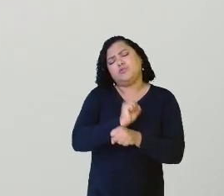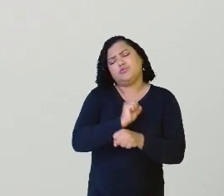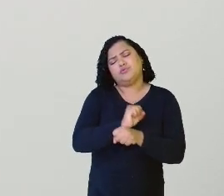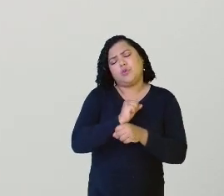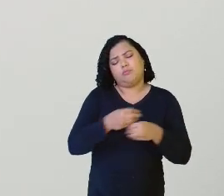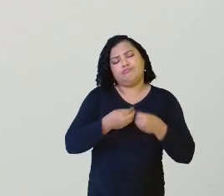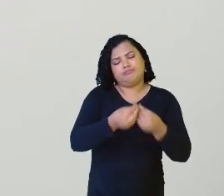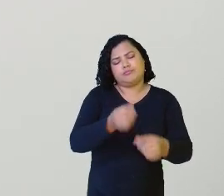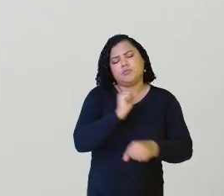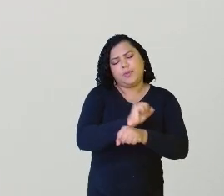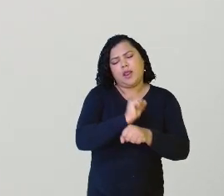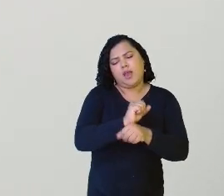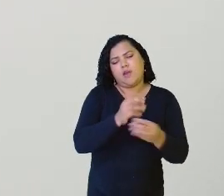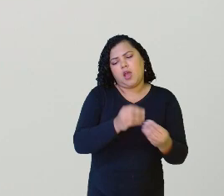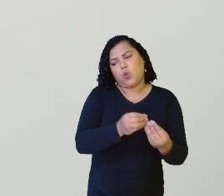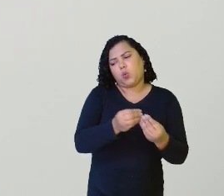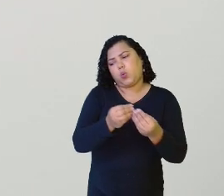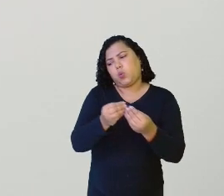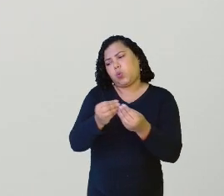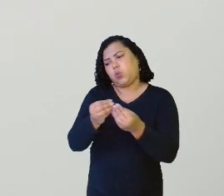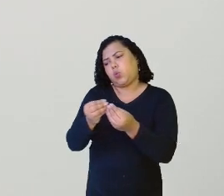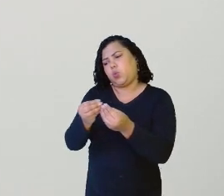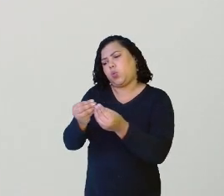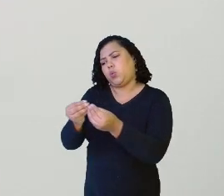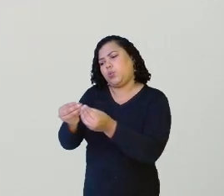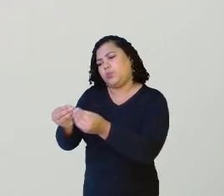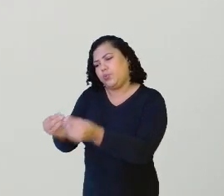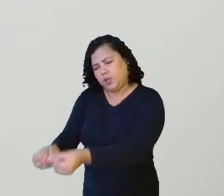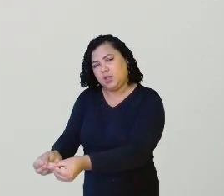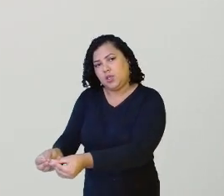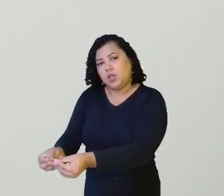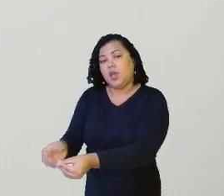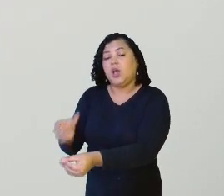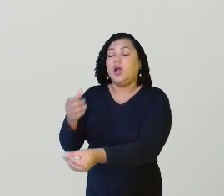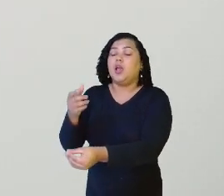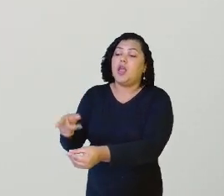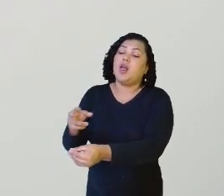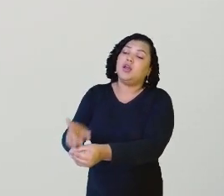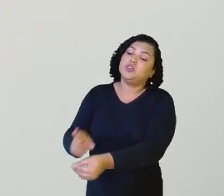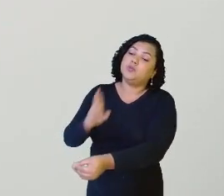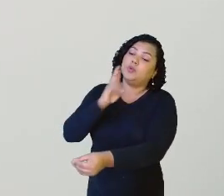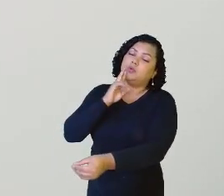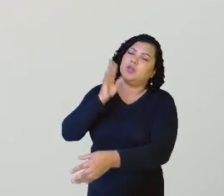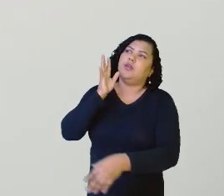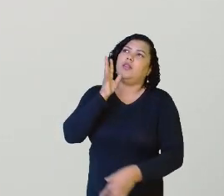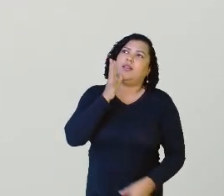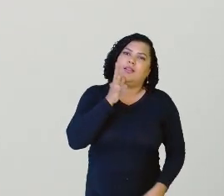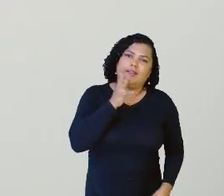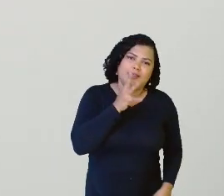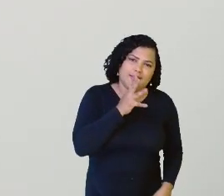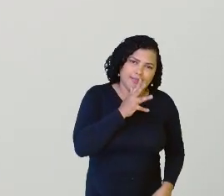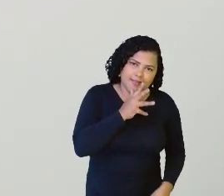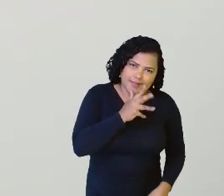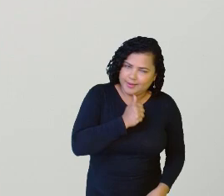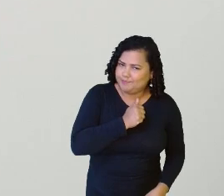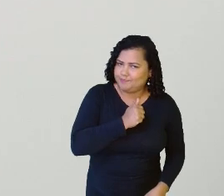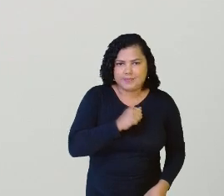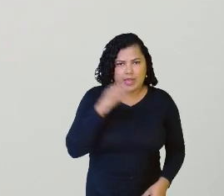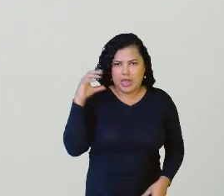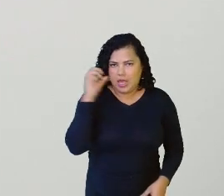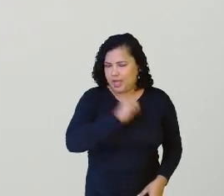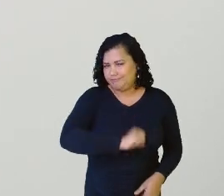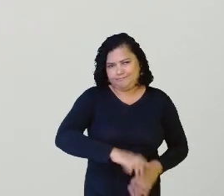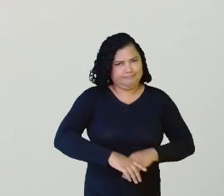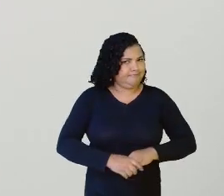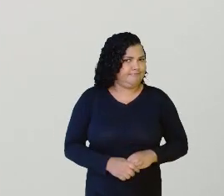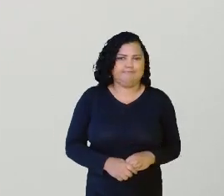pessoa recebesse a carta, respondesse minha mensagem e enviasse de novo para poder chegar. E isso não era uma coisa